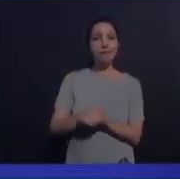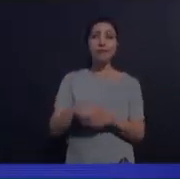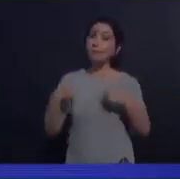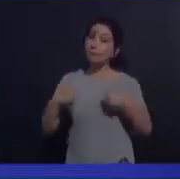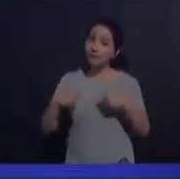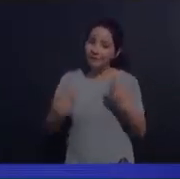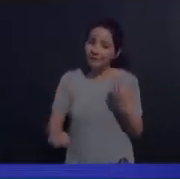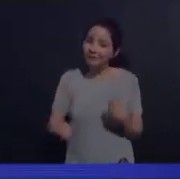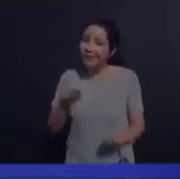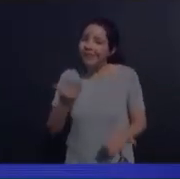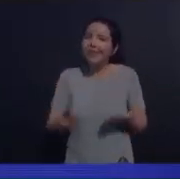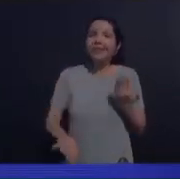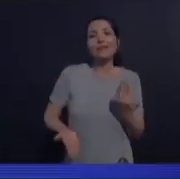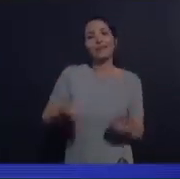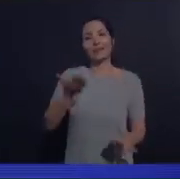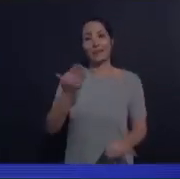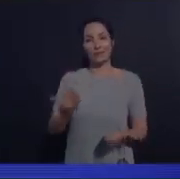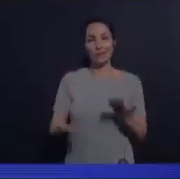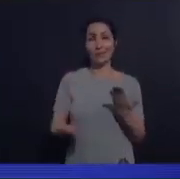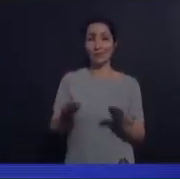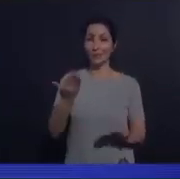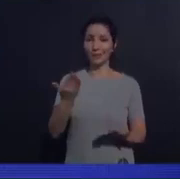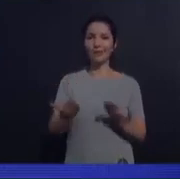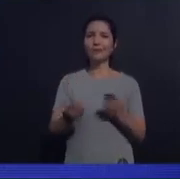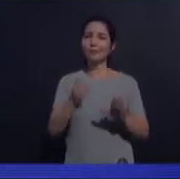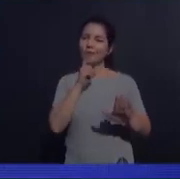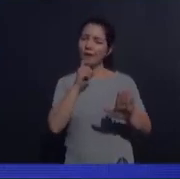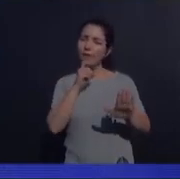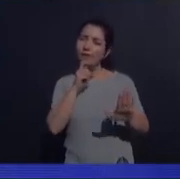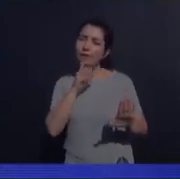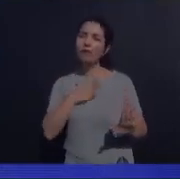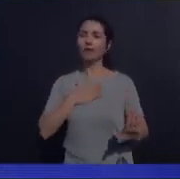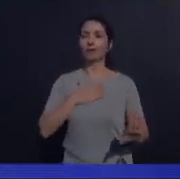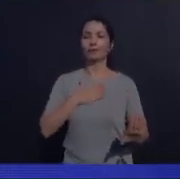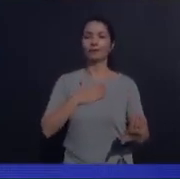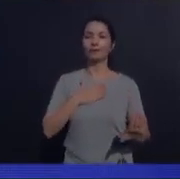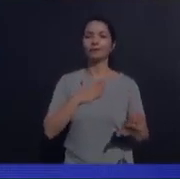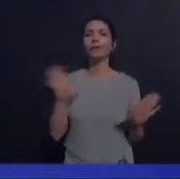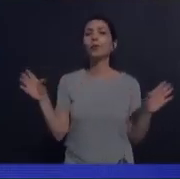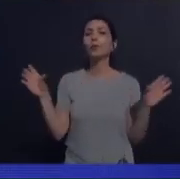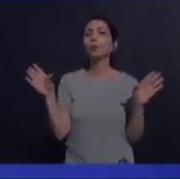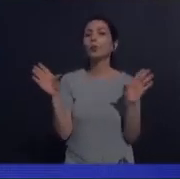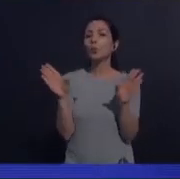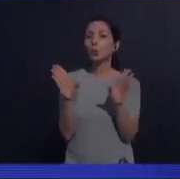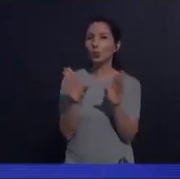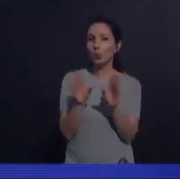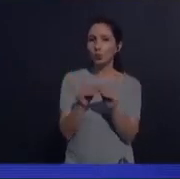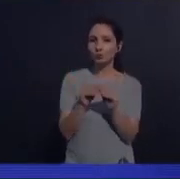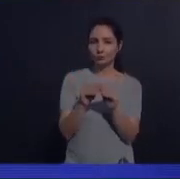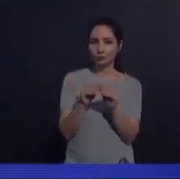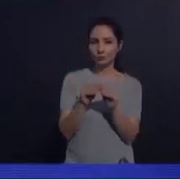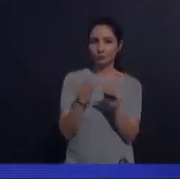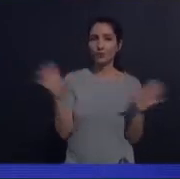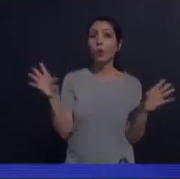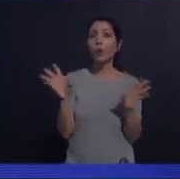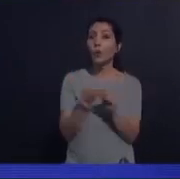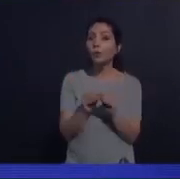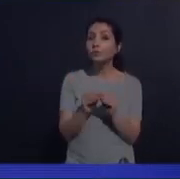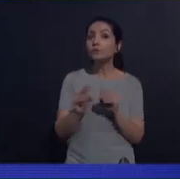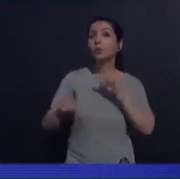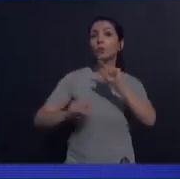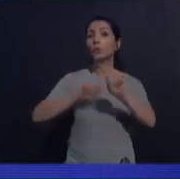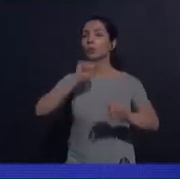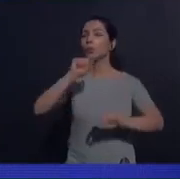sem o espírito de equilíbrio, gente, não vai ser legal as nossas vidas. E a conclusão, já estou terminando, é a